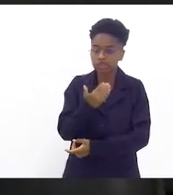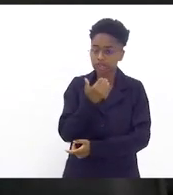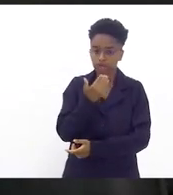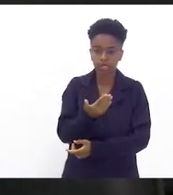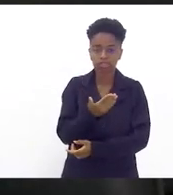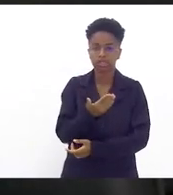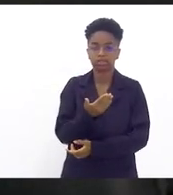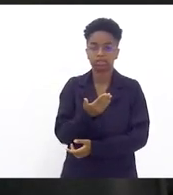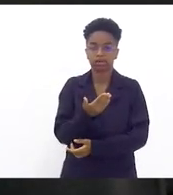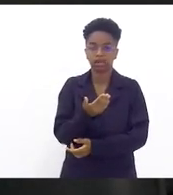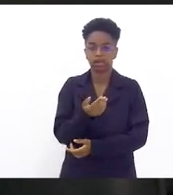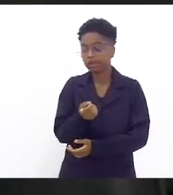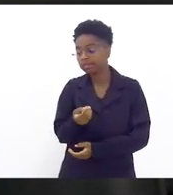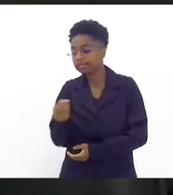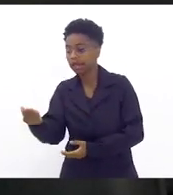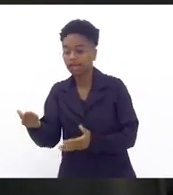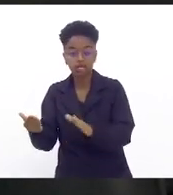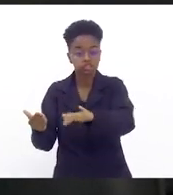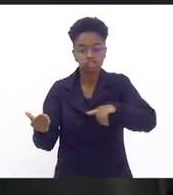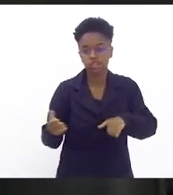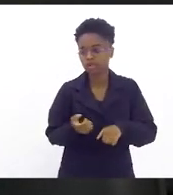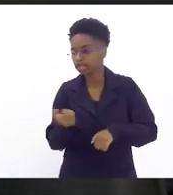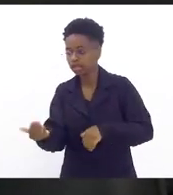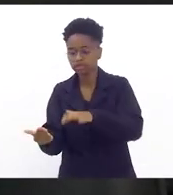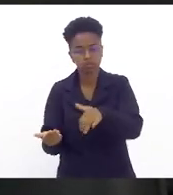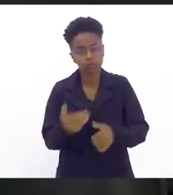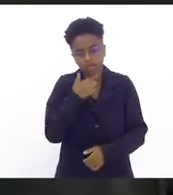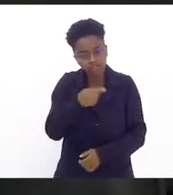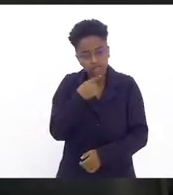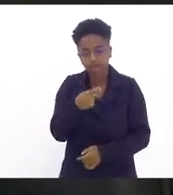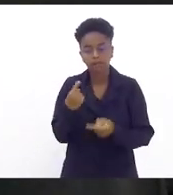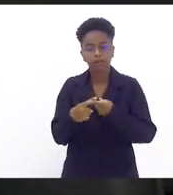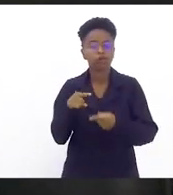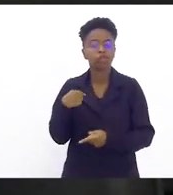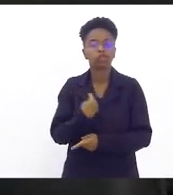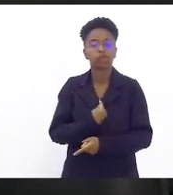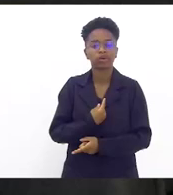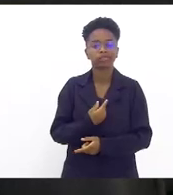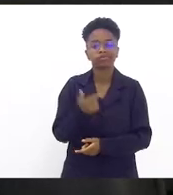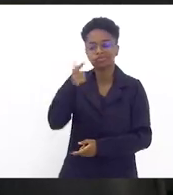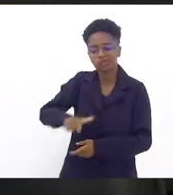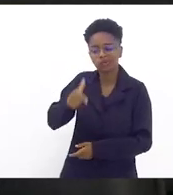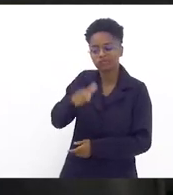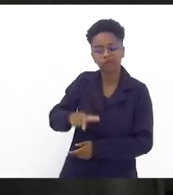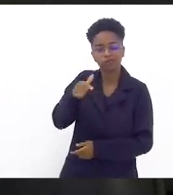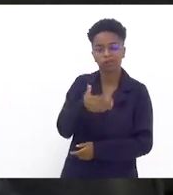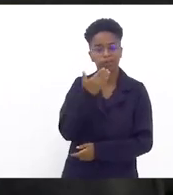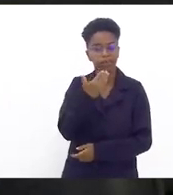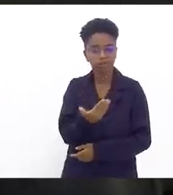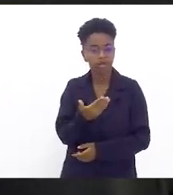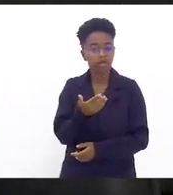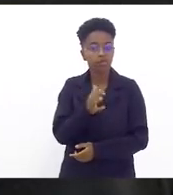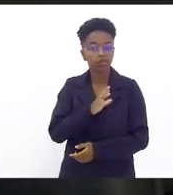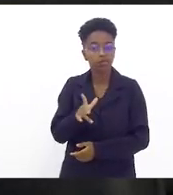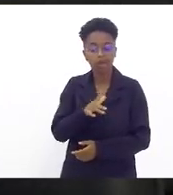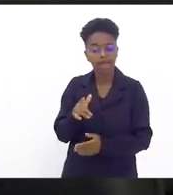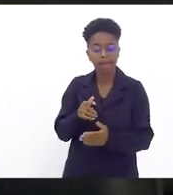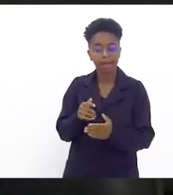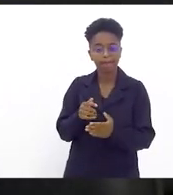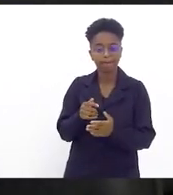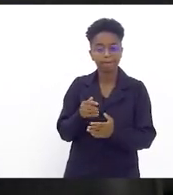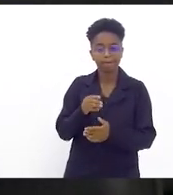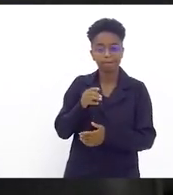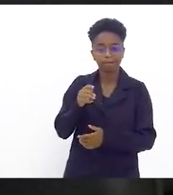dar com uma mão e tirar com a outra essa coisa da gente ficar subsidiando na verdade não é Passe Livre coisa